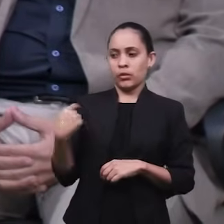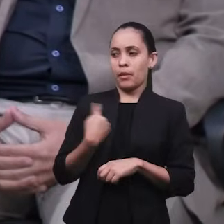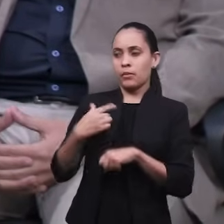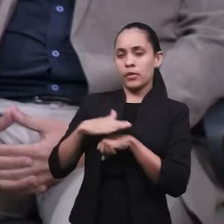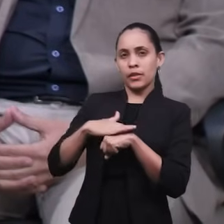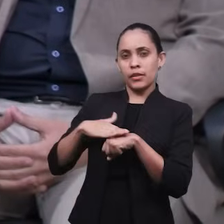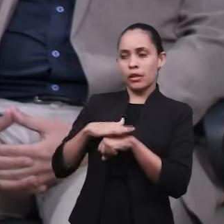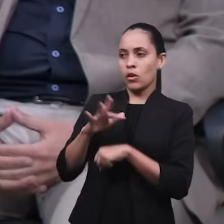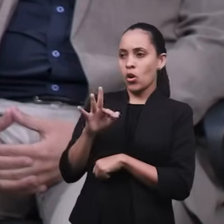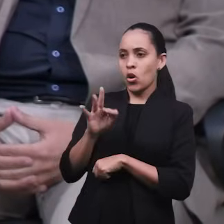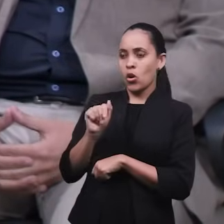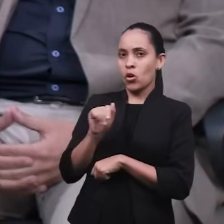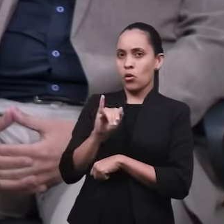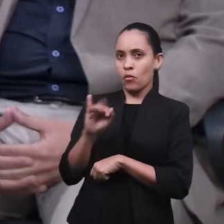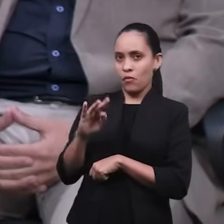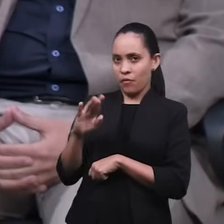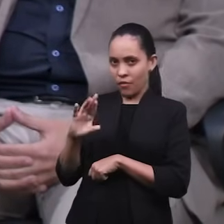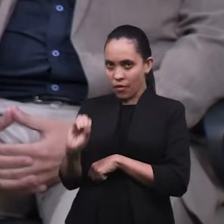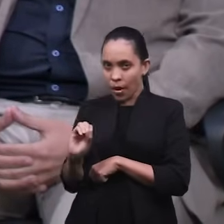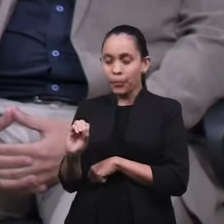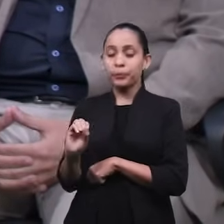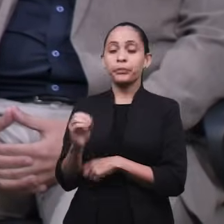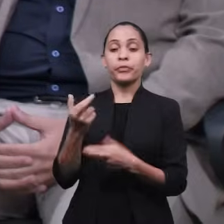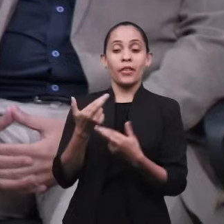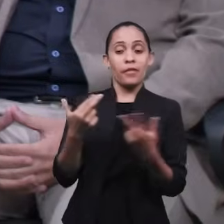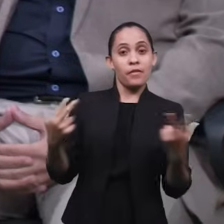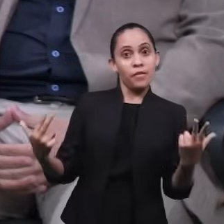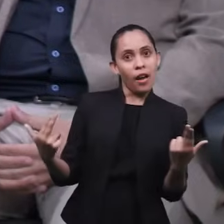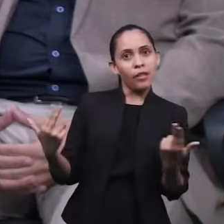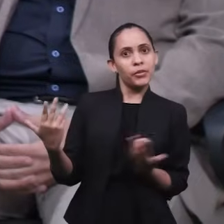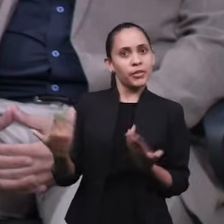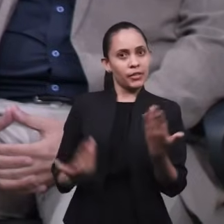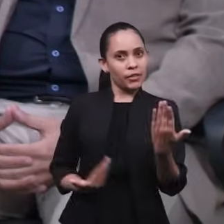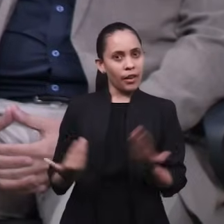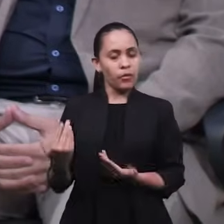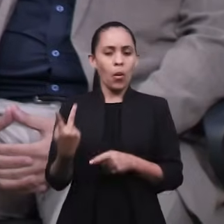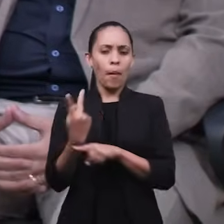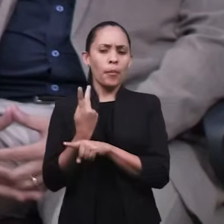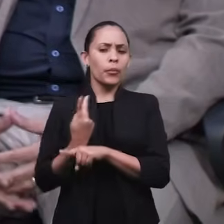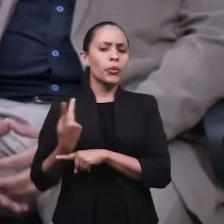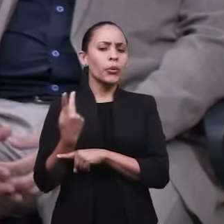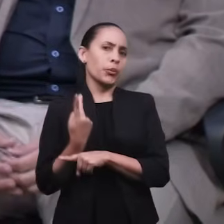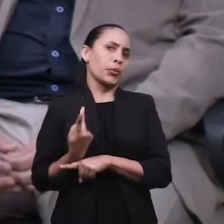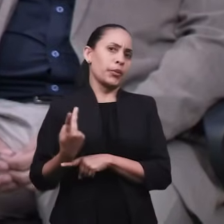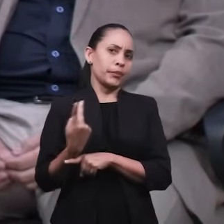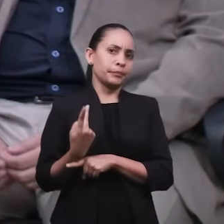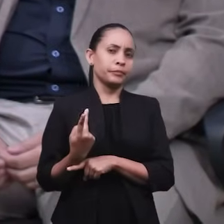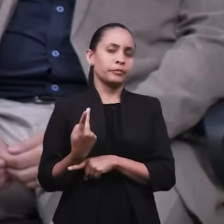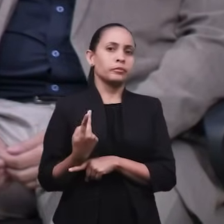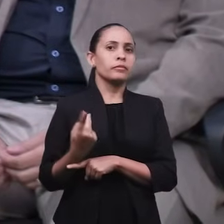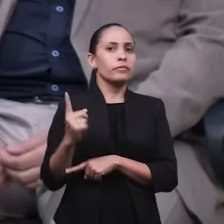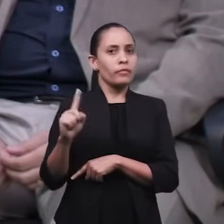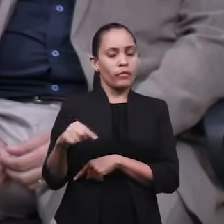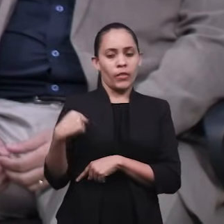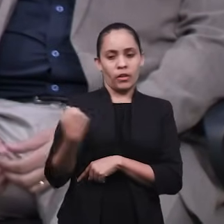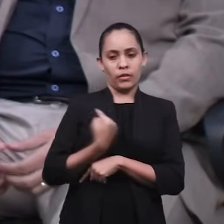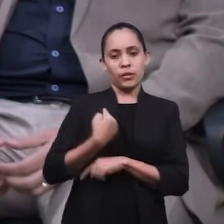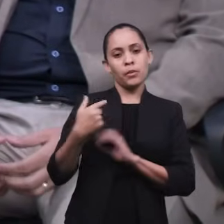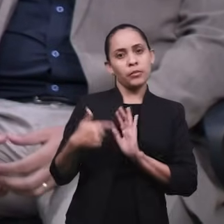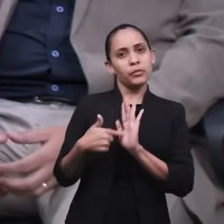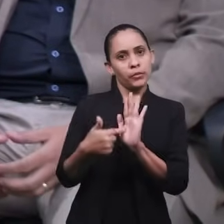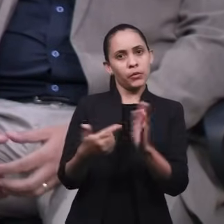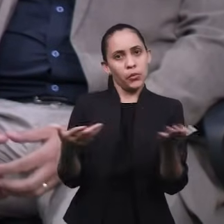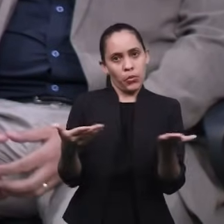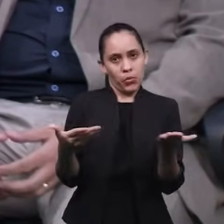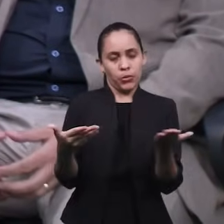com o Fábio antes, ele falou comigo que muitos irmãos procuram saber, e claro que isso aqui nós vamos falar no decorrer